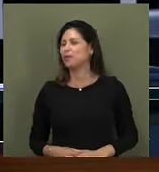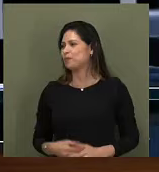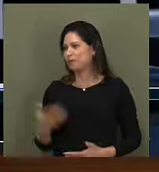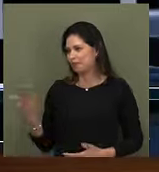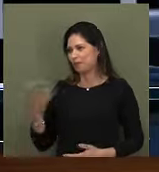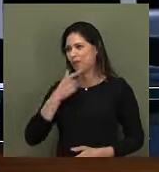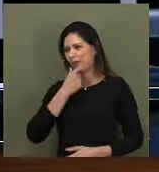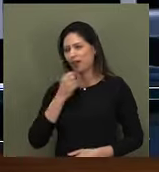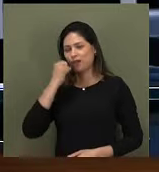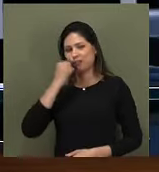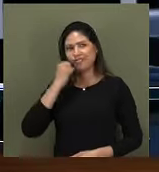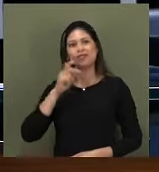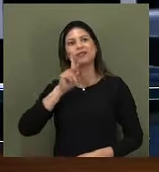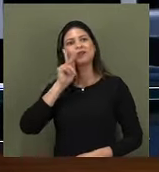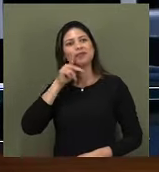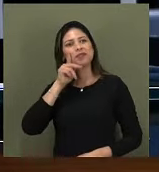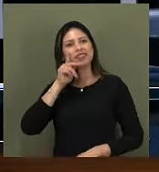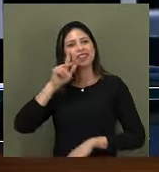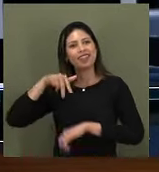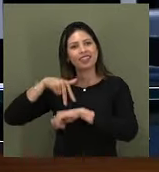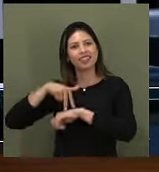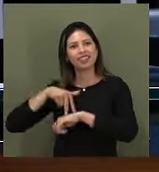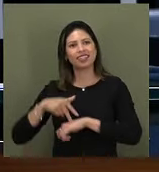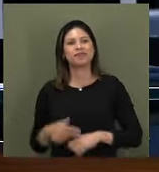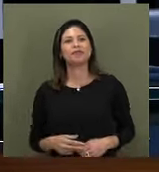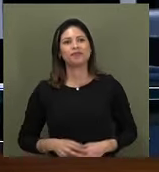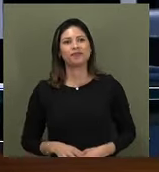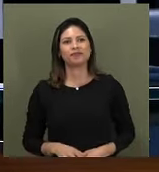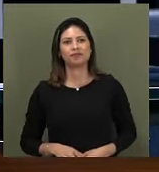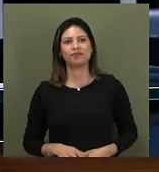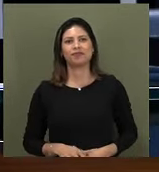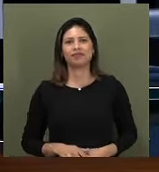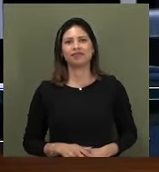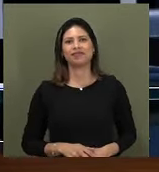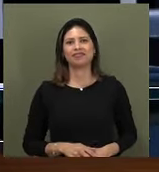inscrito e Senador Marcos Rogério logo em seguida Senador Paulo